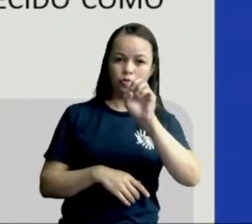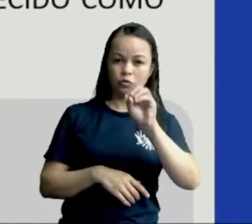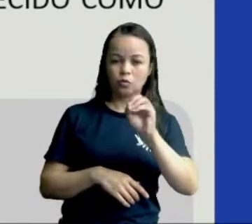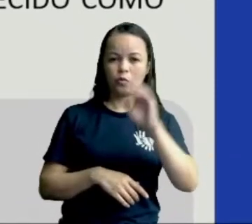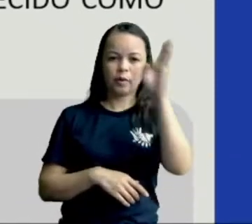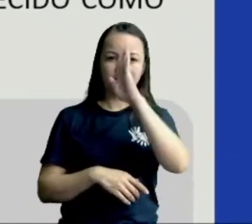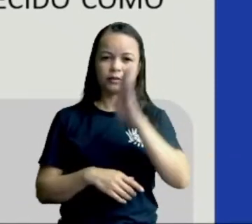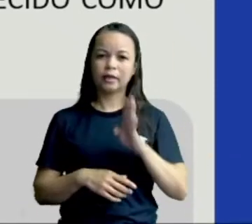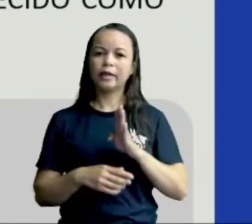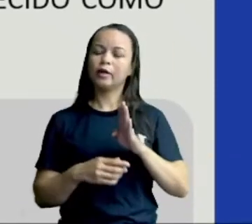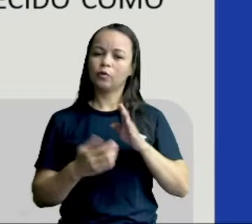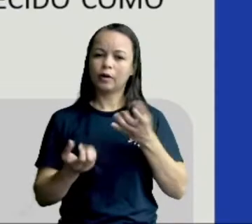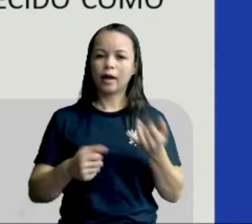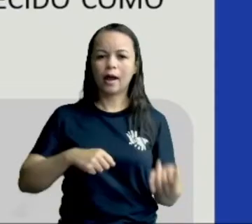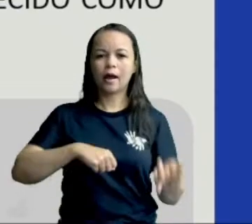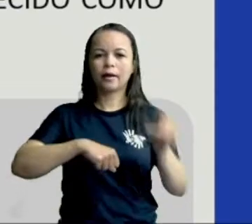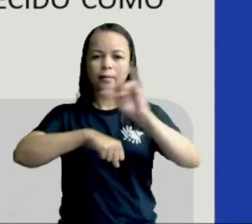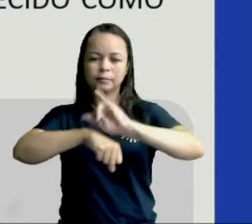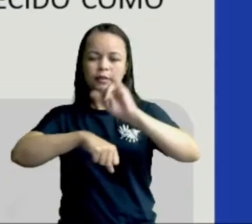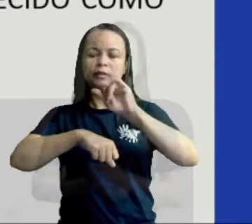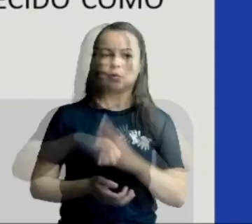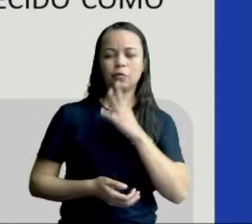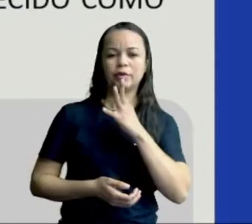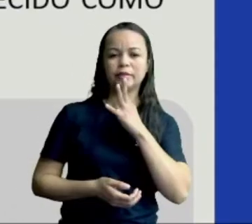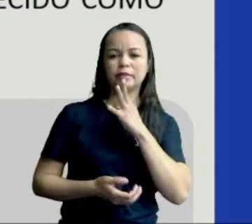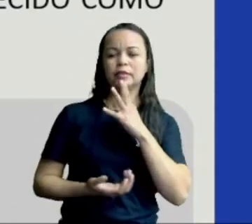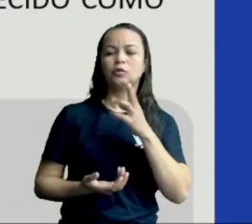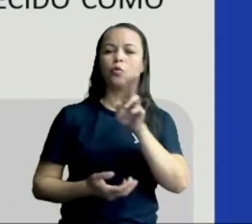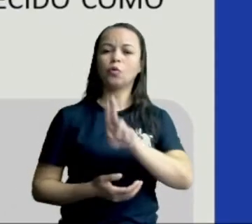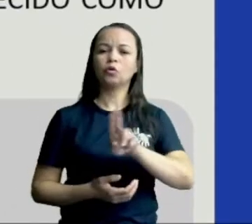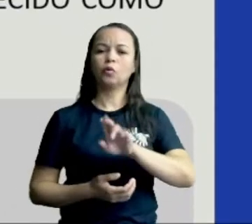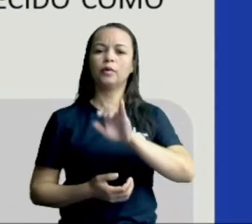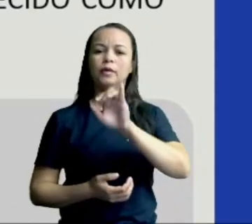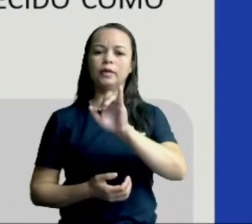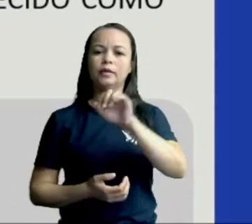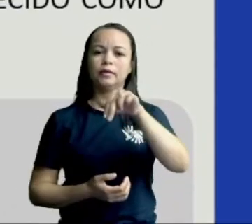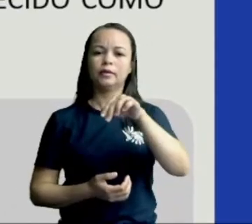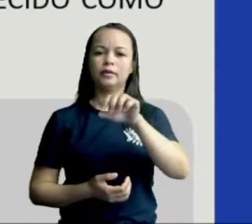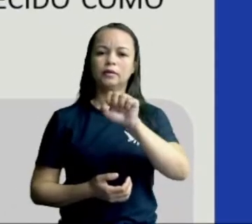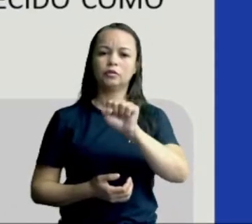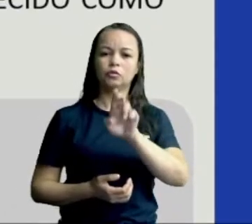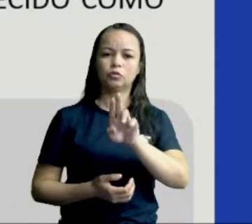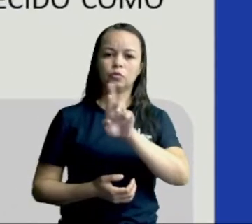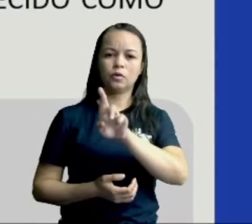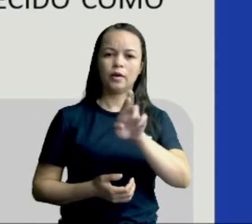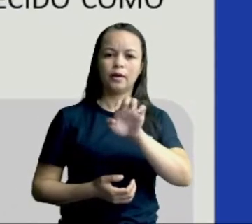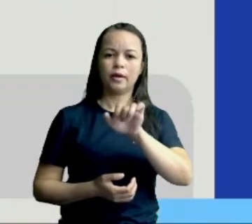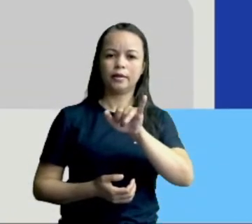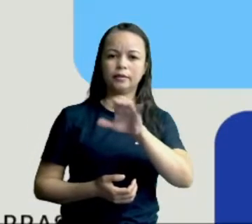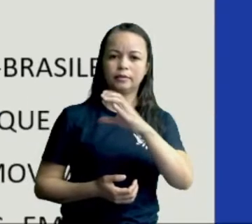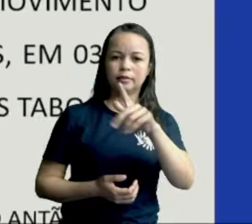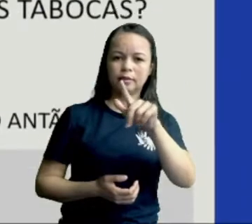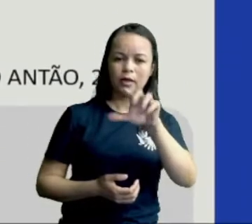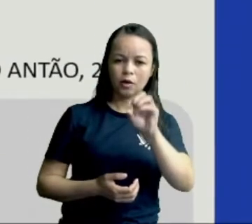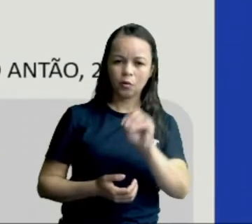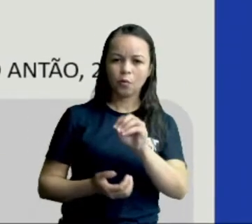Pernambuco, que ficou conhecido como Insurreição Pernambucana.